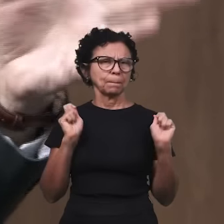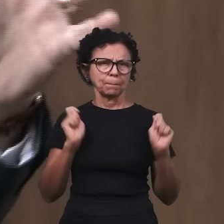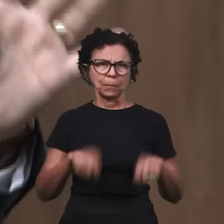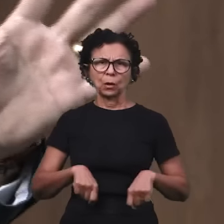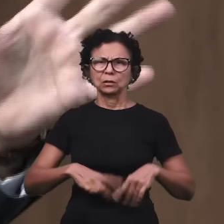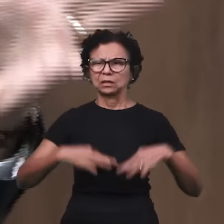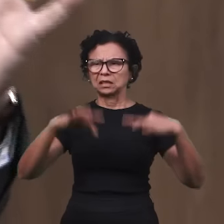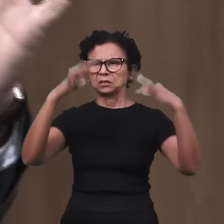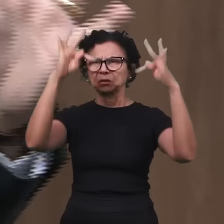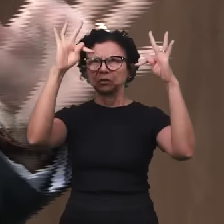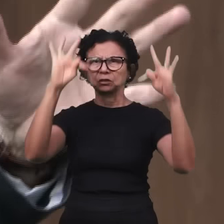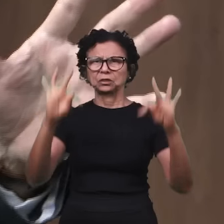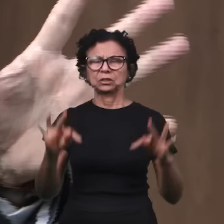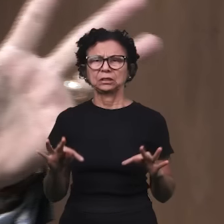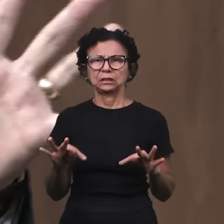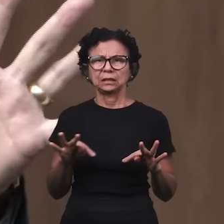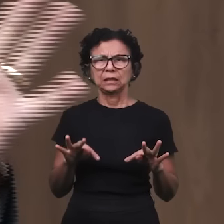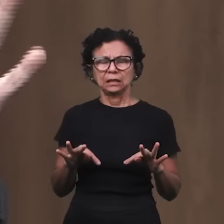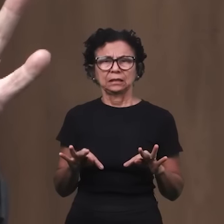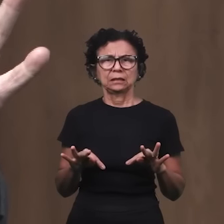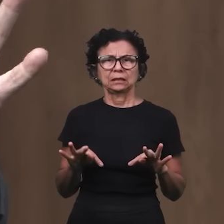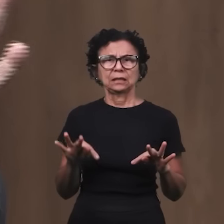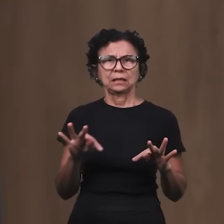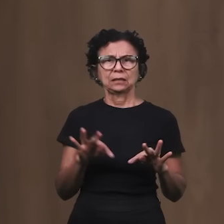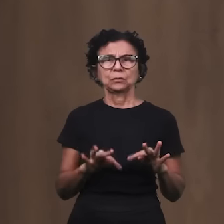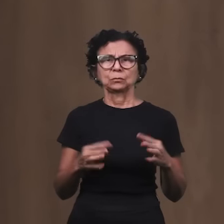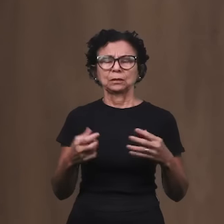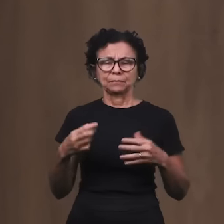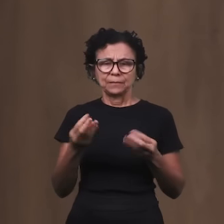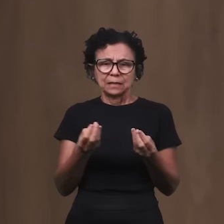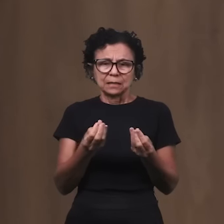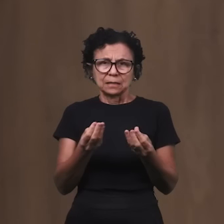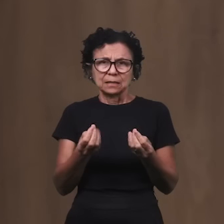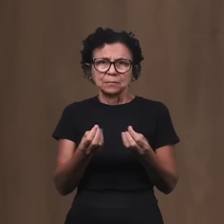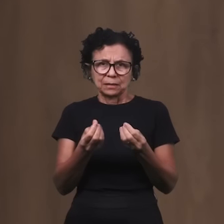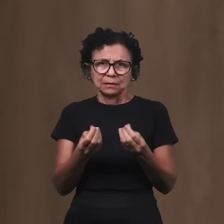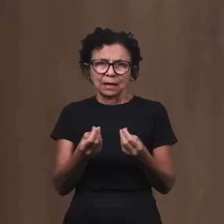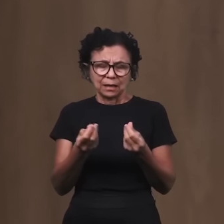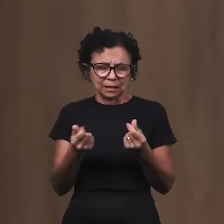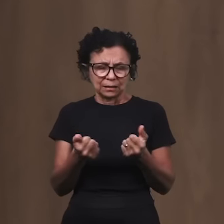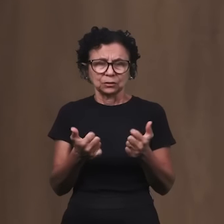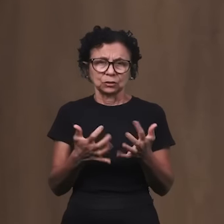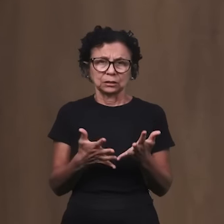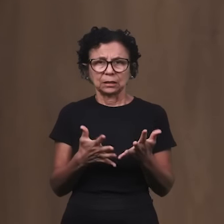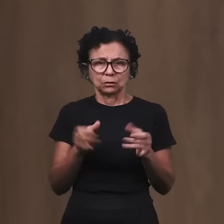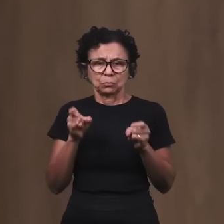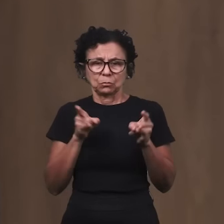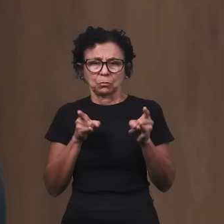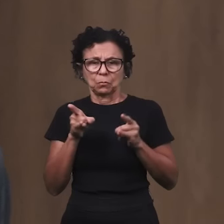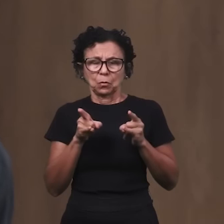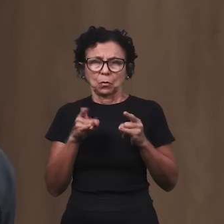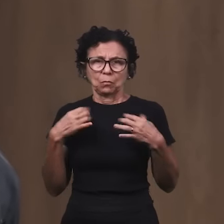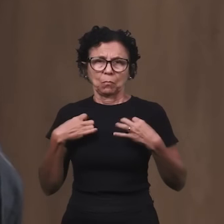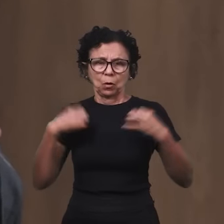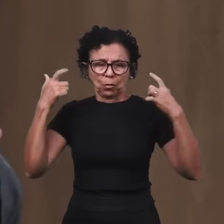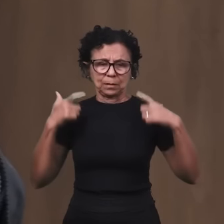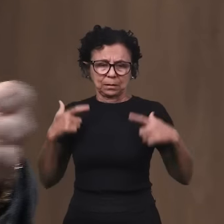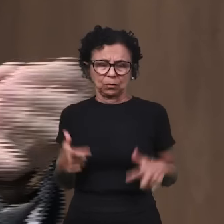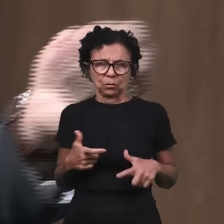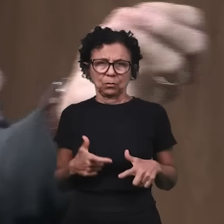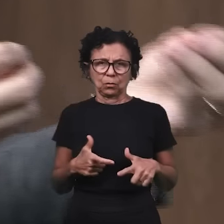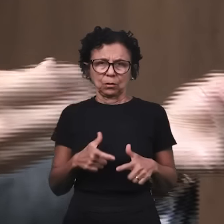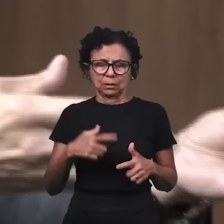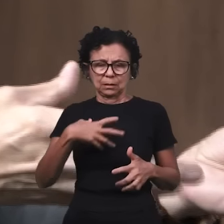essa sensibilidade sensorial, tudo que a inteligência está prometendo aí, mas essa capacidade nossa de você abraçar, de você chegar para o